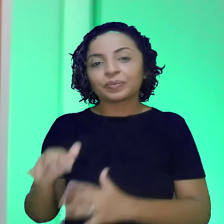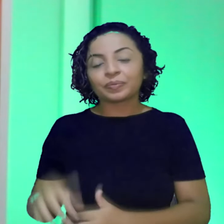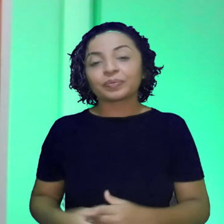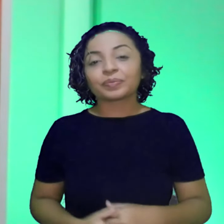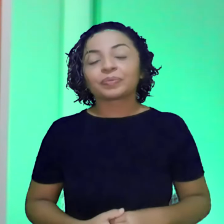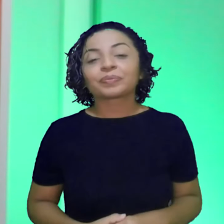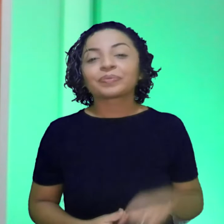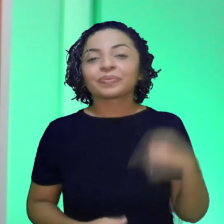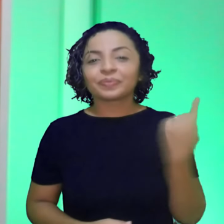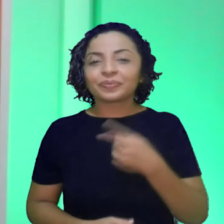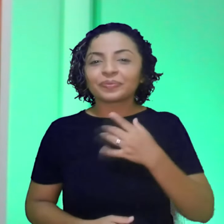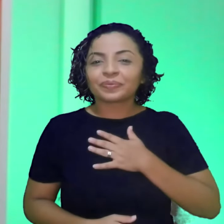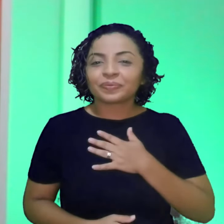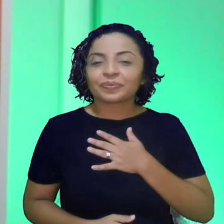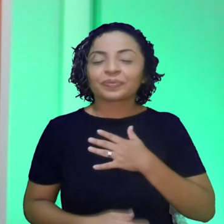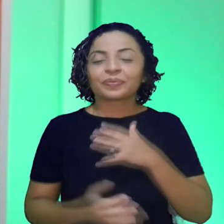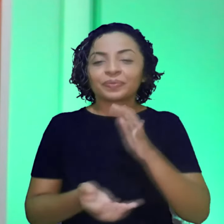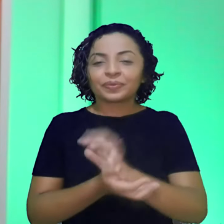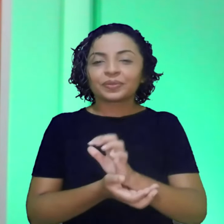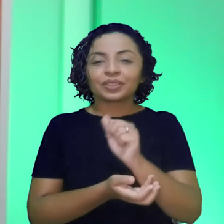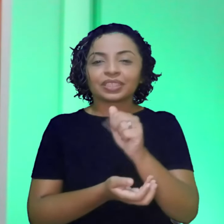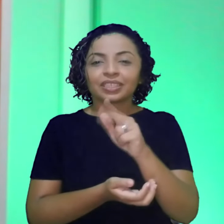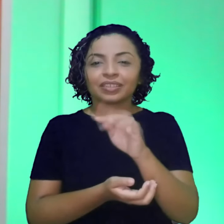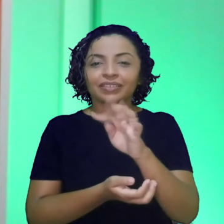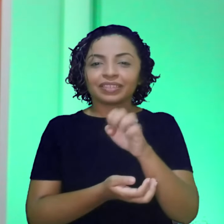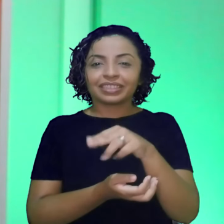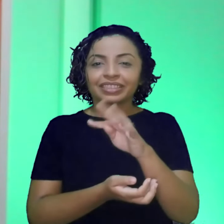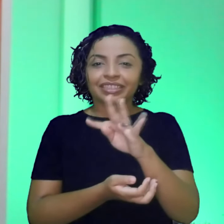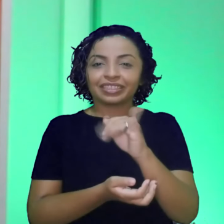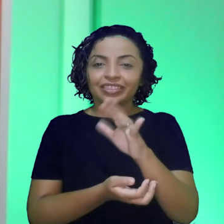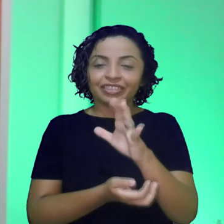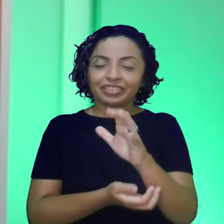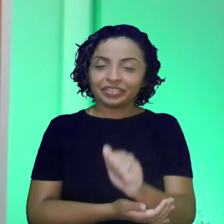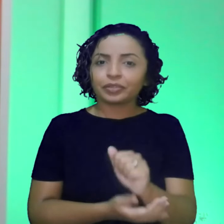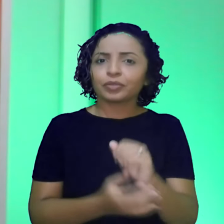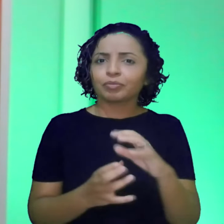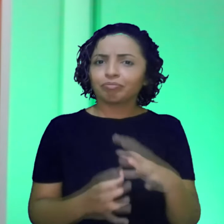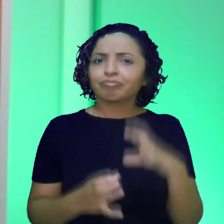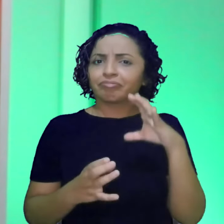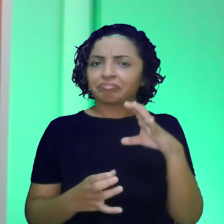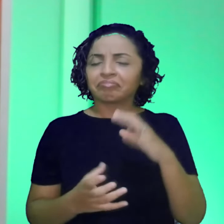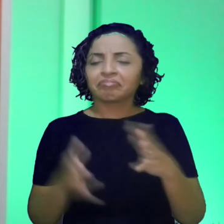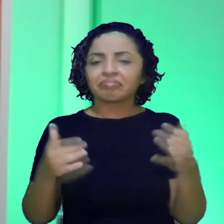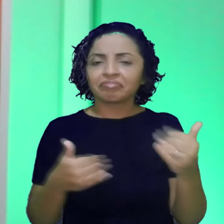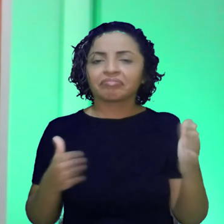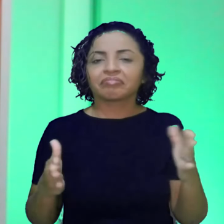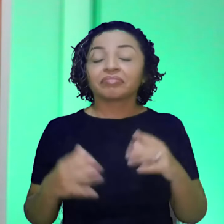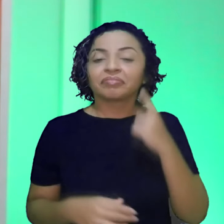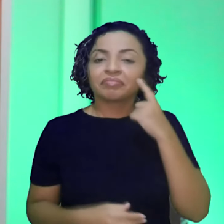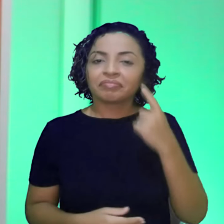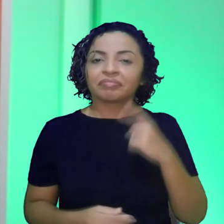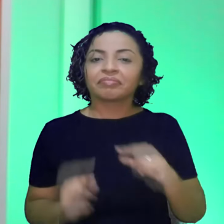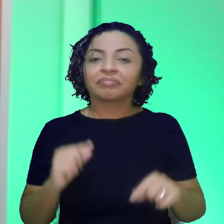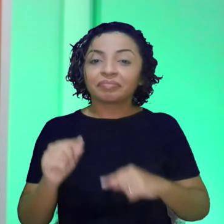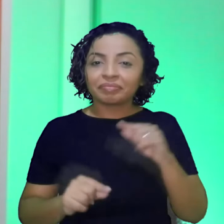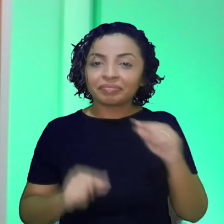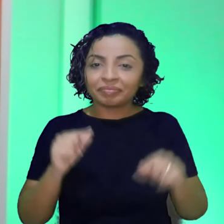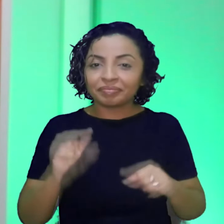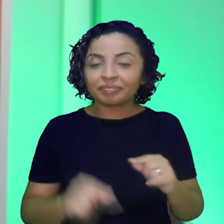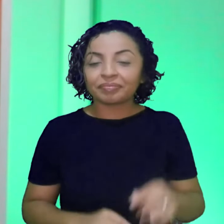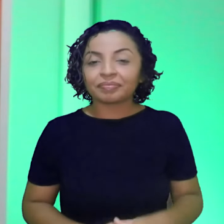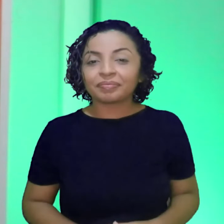Nossos queridos da Editora Autêntica nos enviou um pacote grandinho aqui. Vamos ver o que nós